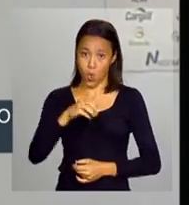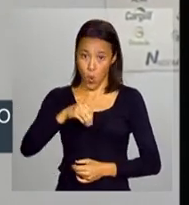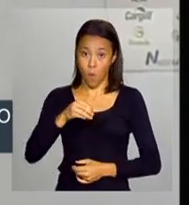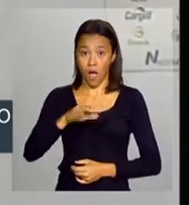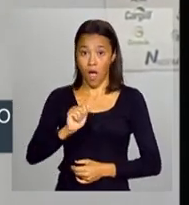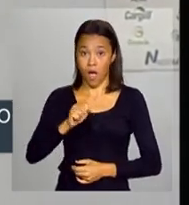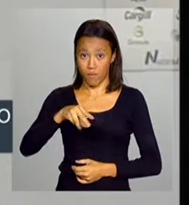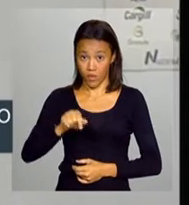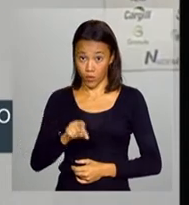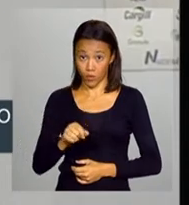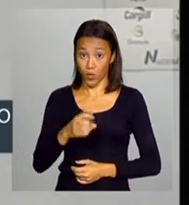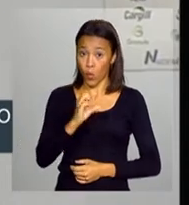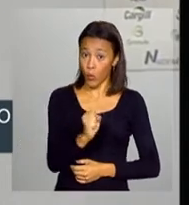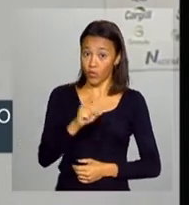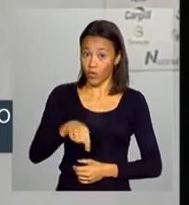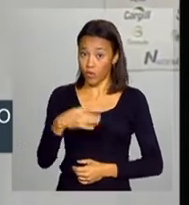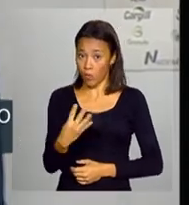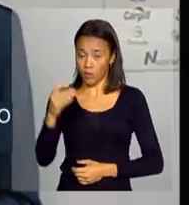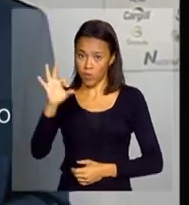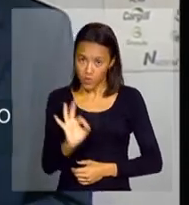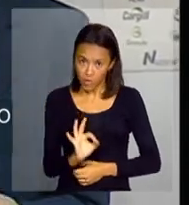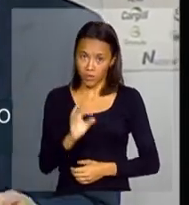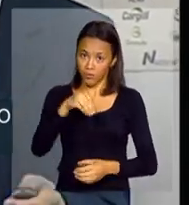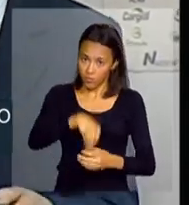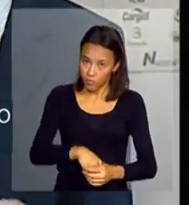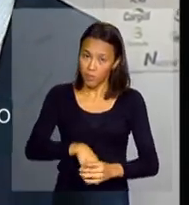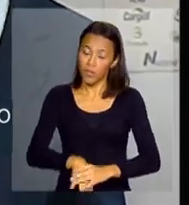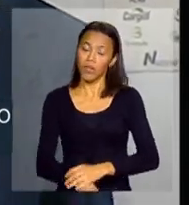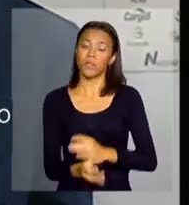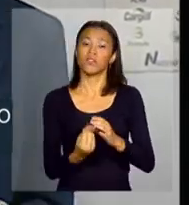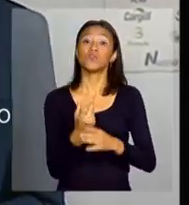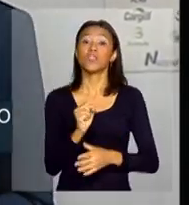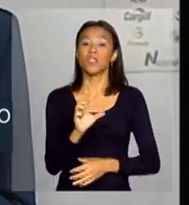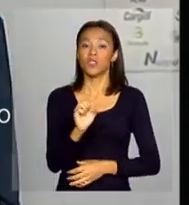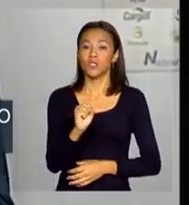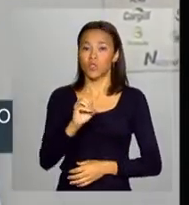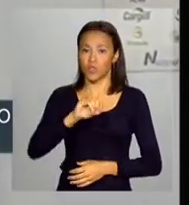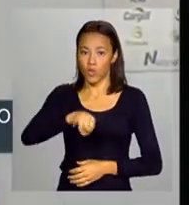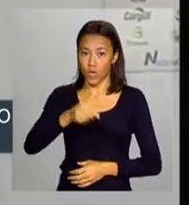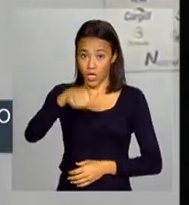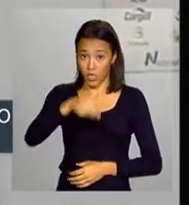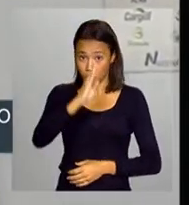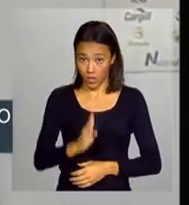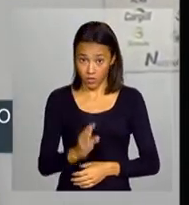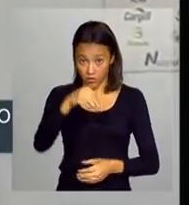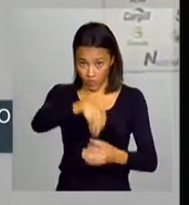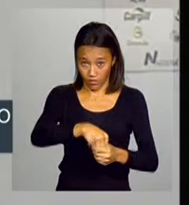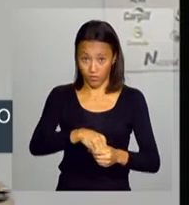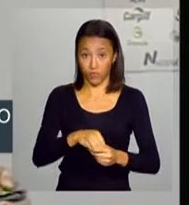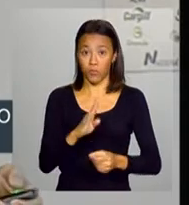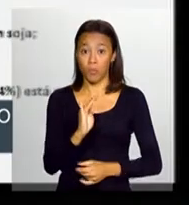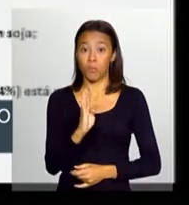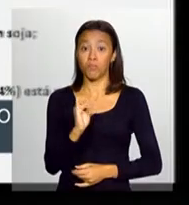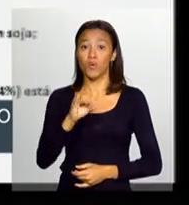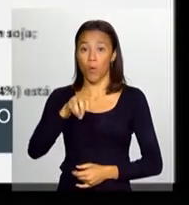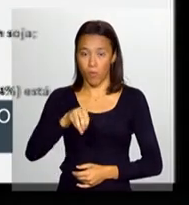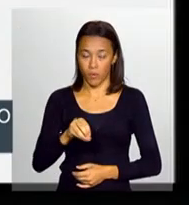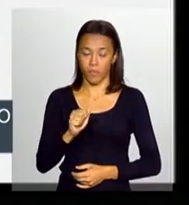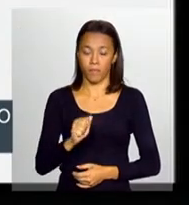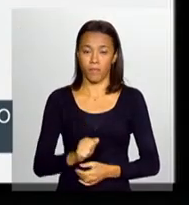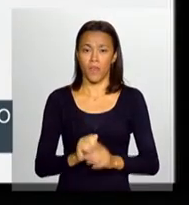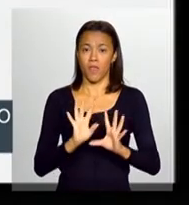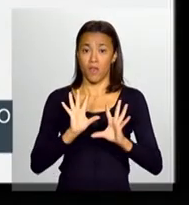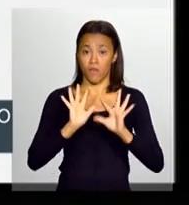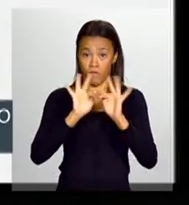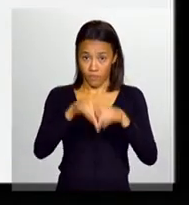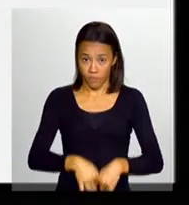corresponde então a uma área de 8,4% do plantio de soja do Brasil dentro do bioma Amazônia.